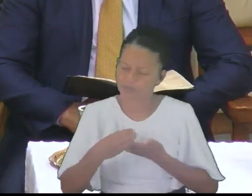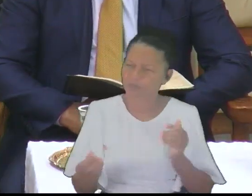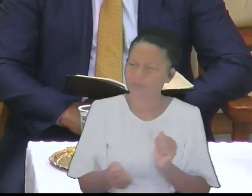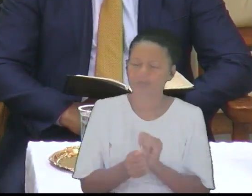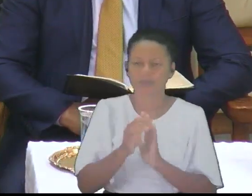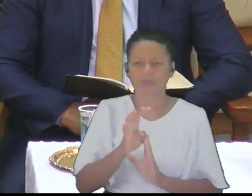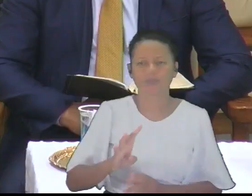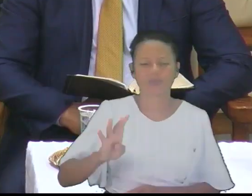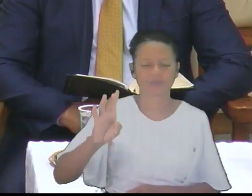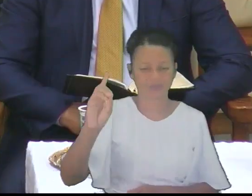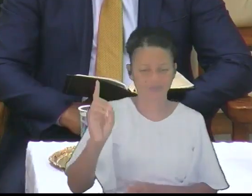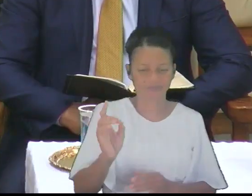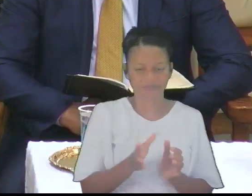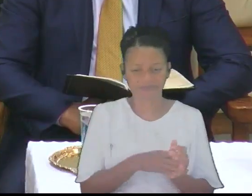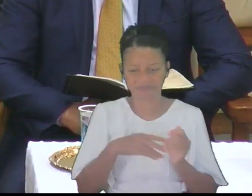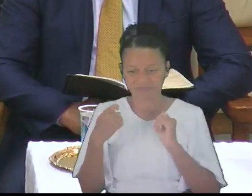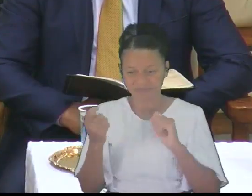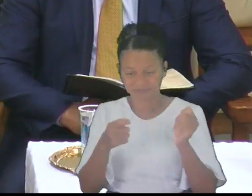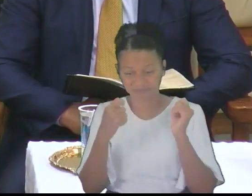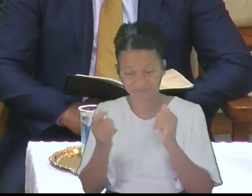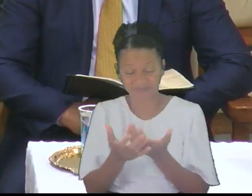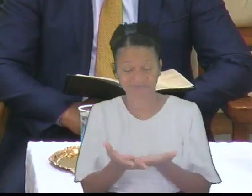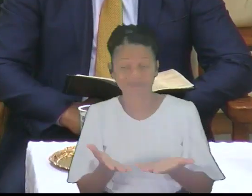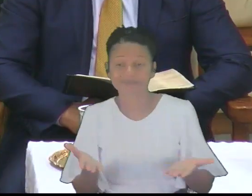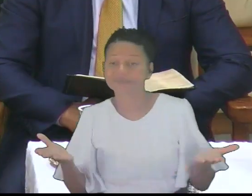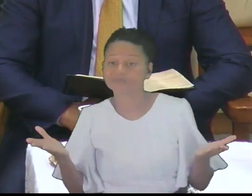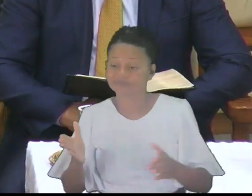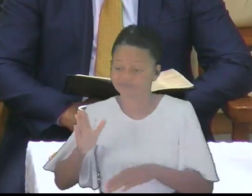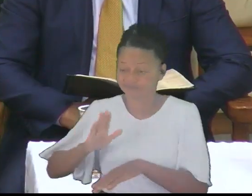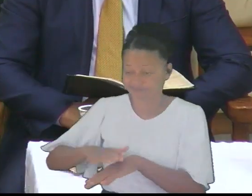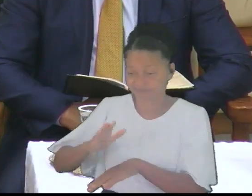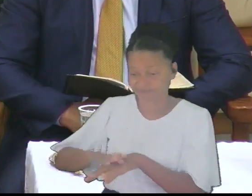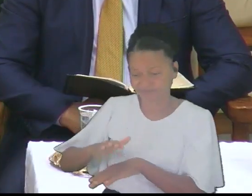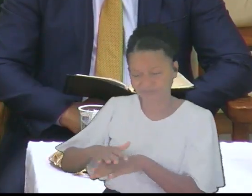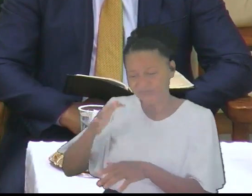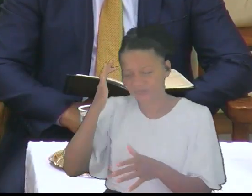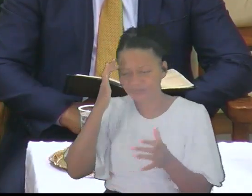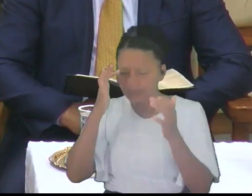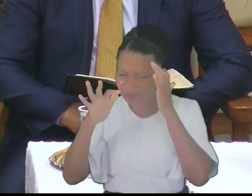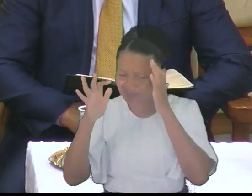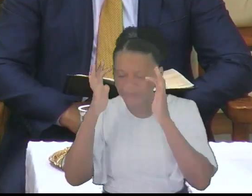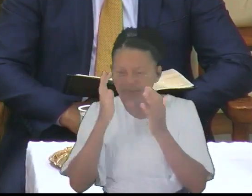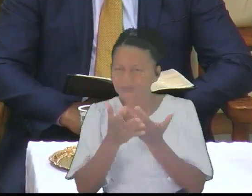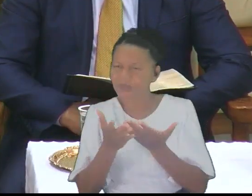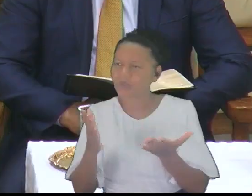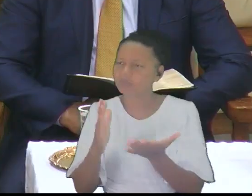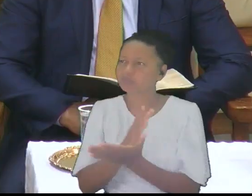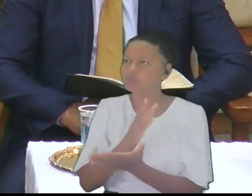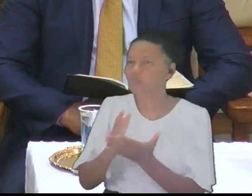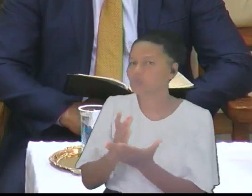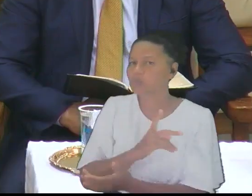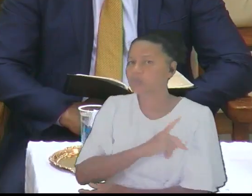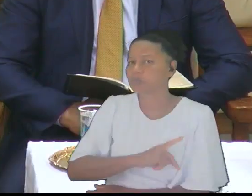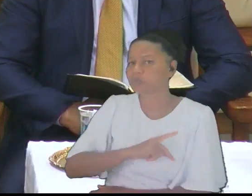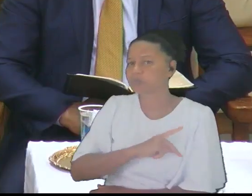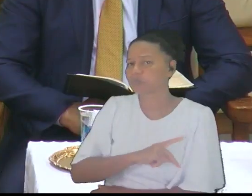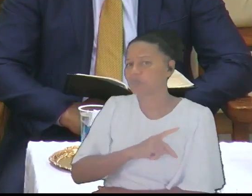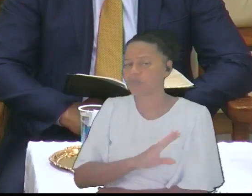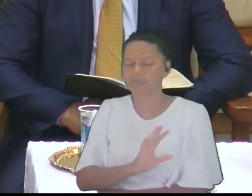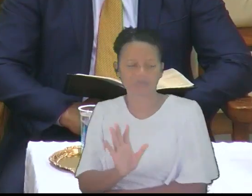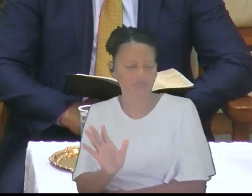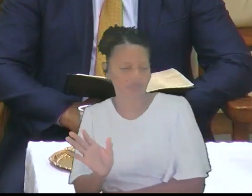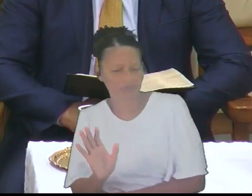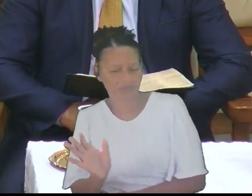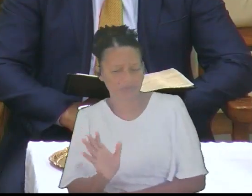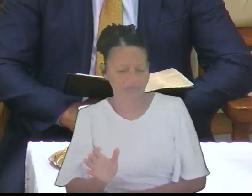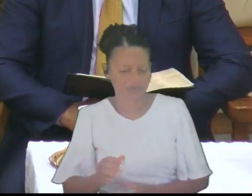isso, irmão? Aleluia. E aqui o autor, que não sabemos quem foi, alguém diz que foi Paulo, mas não há